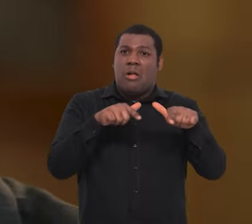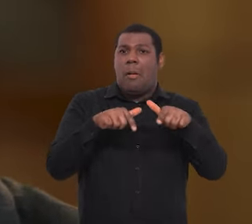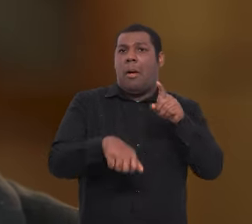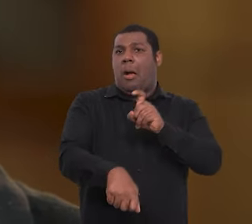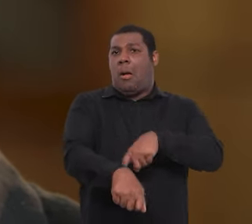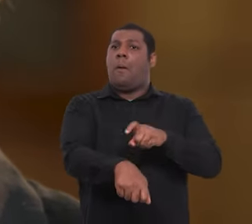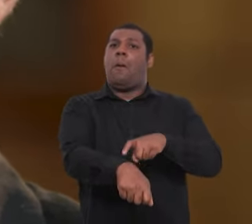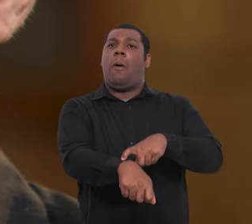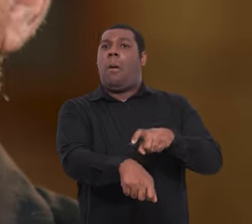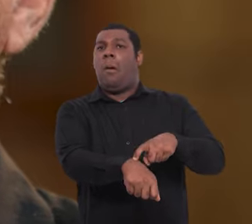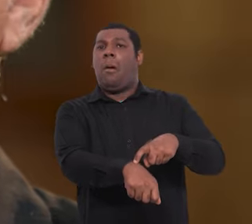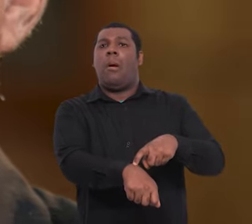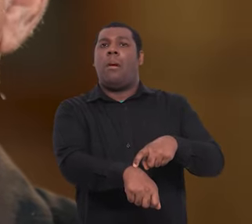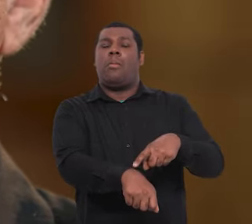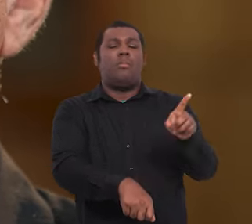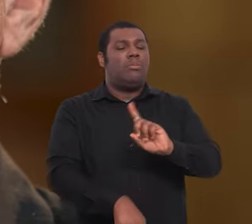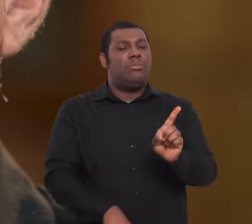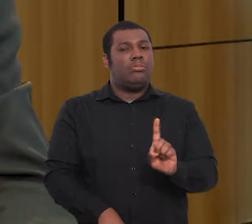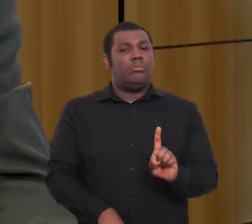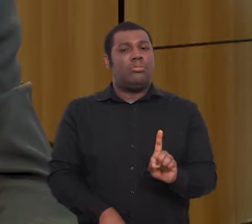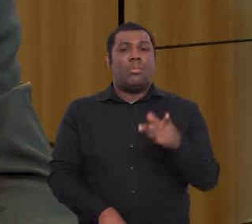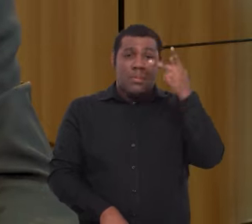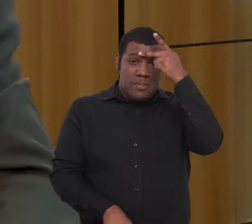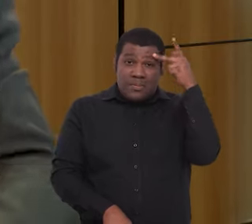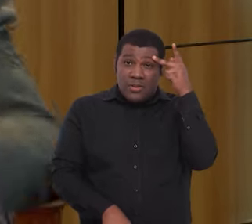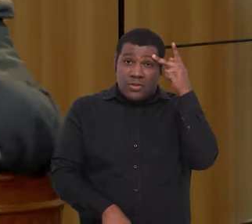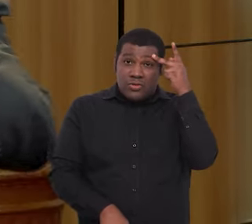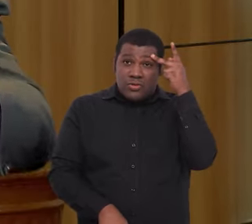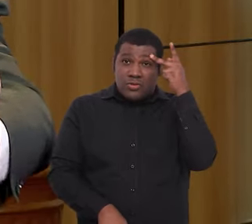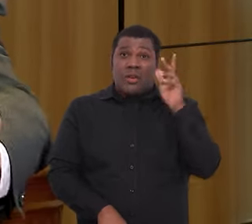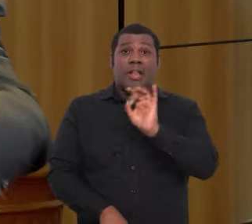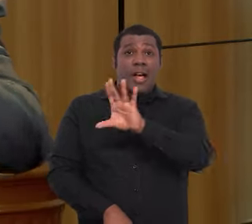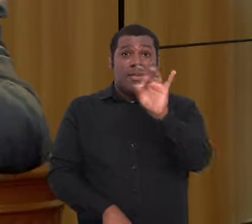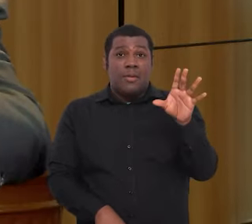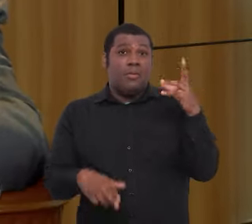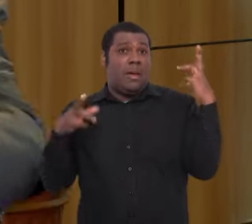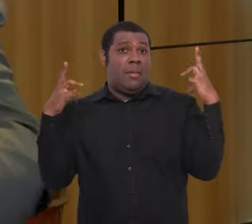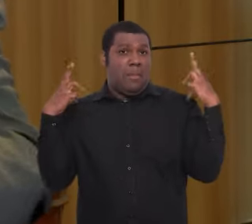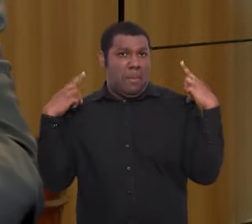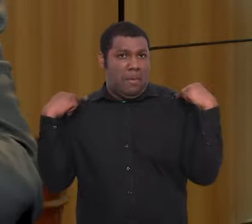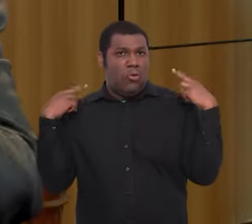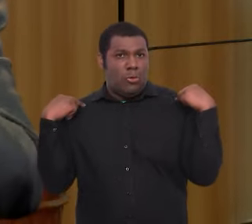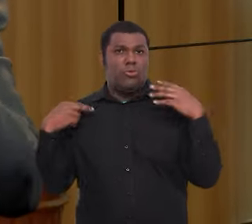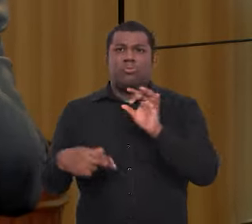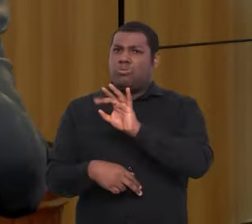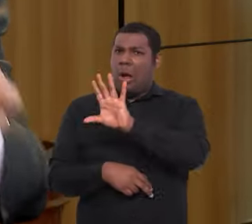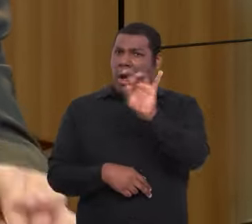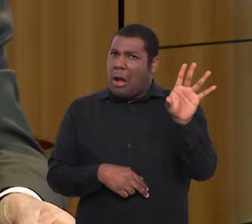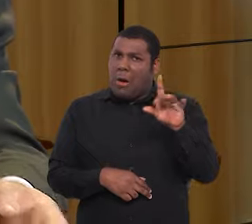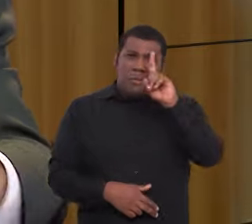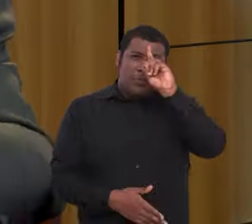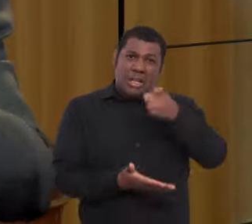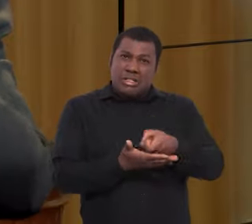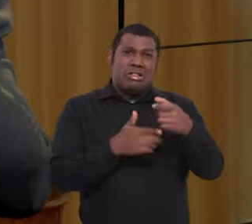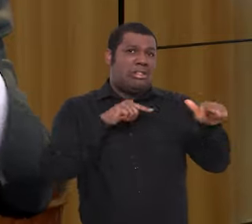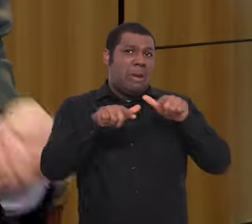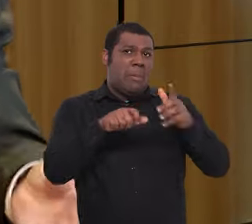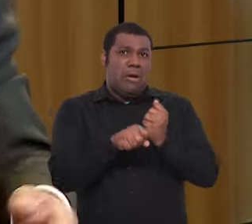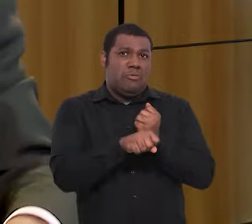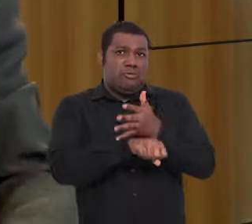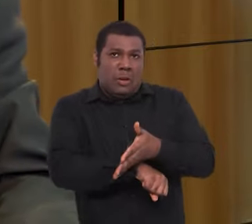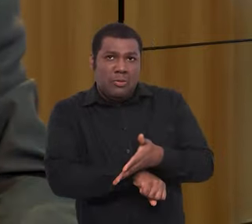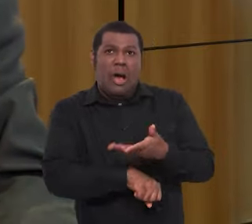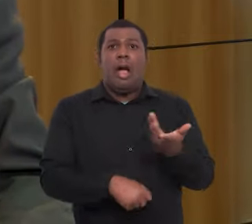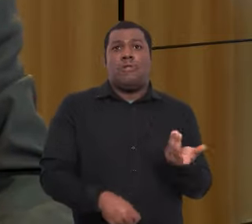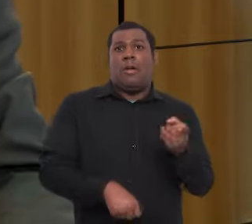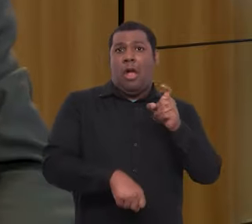sua maneira de trabalhar e de decidir Quem Decide é é o motorista a motorista você vai Trabalhar de madrugada se vai trabalhar